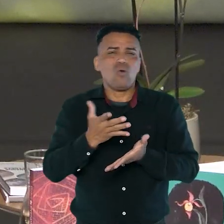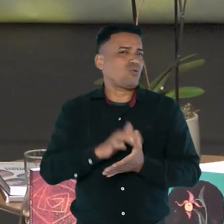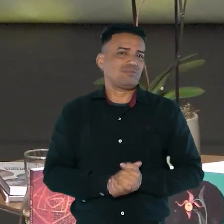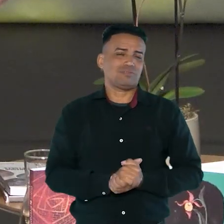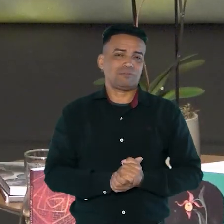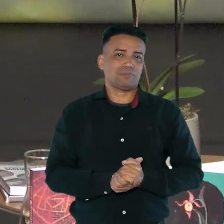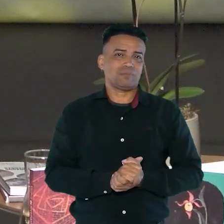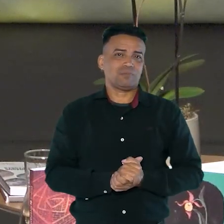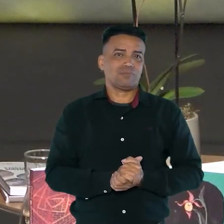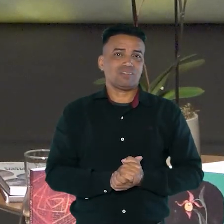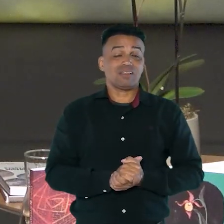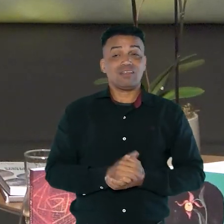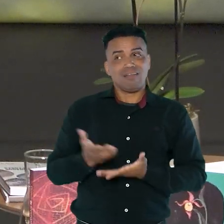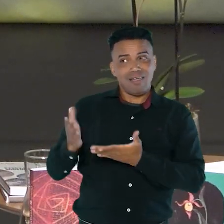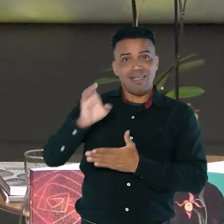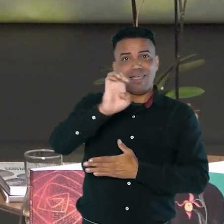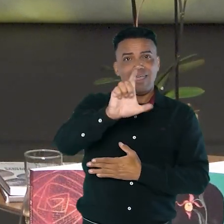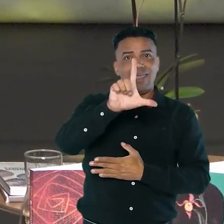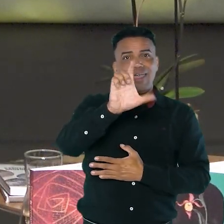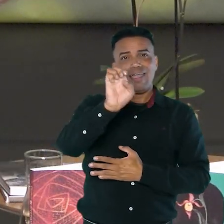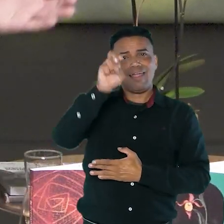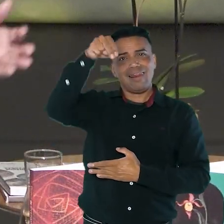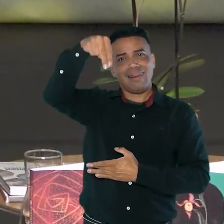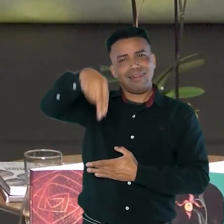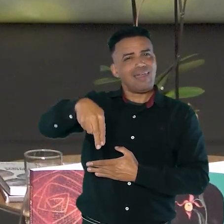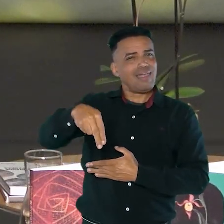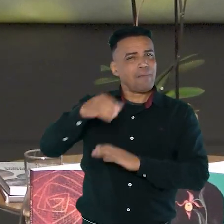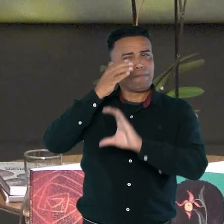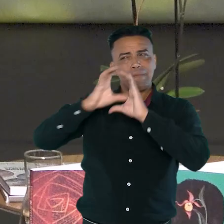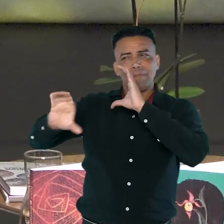Ouça Ellen Oléria.